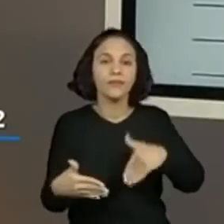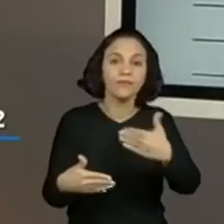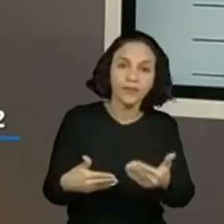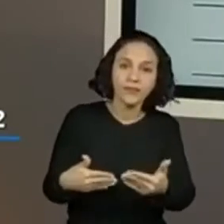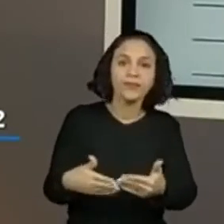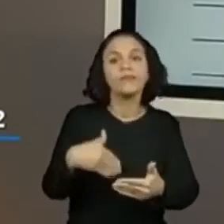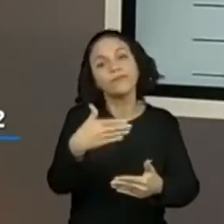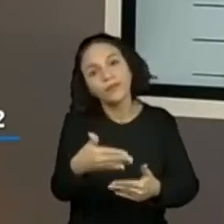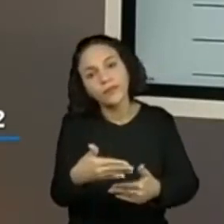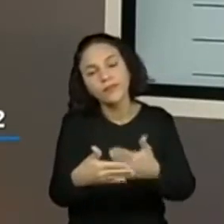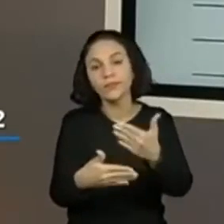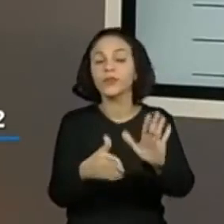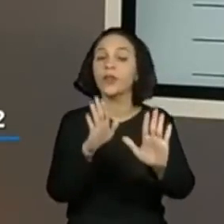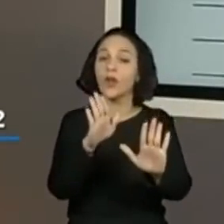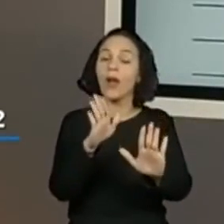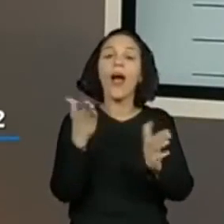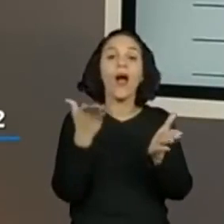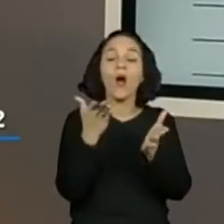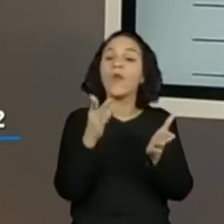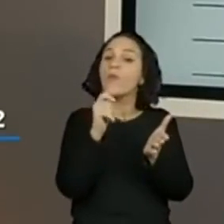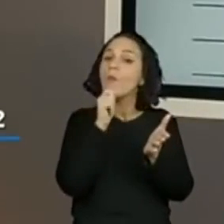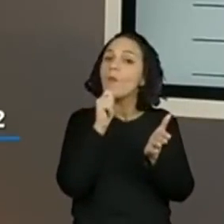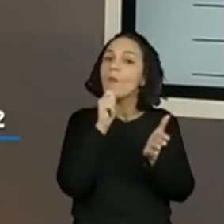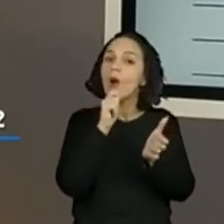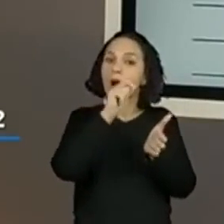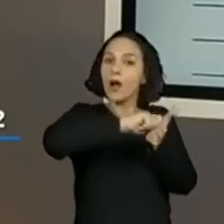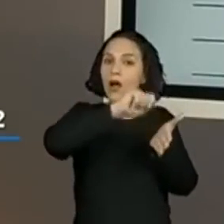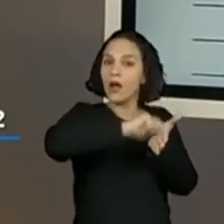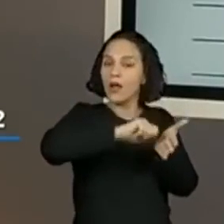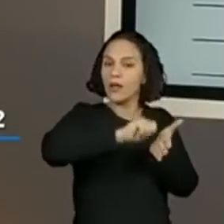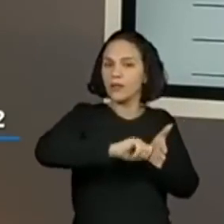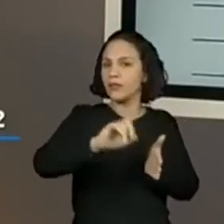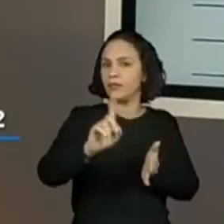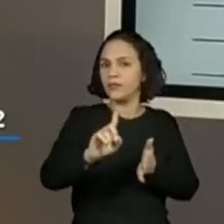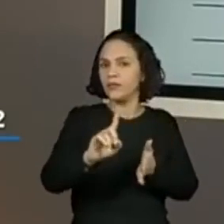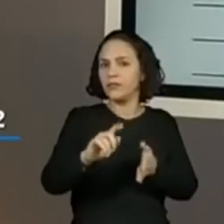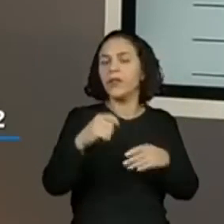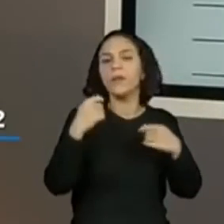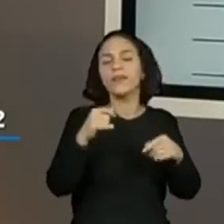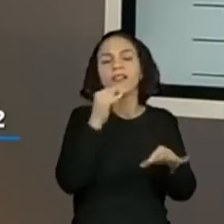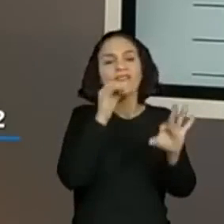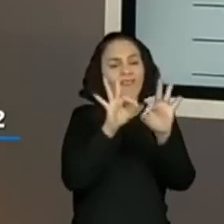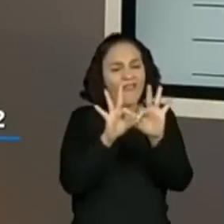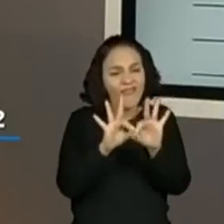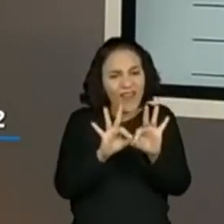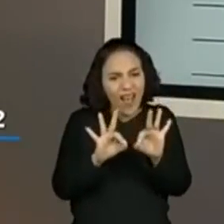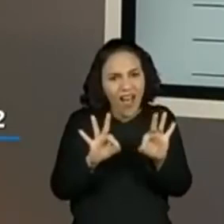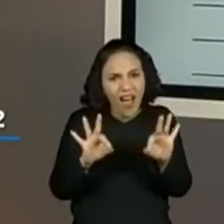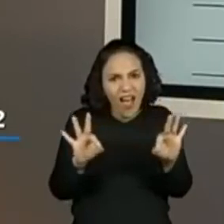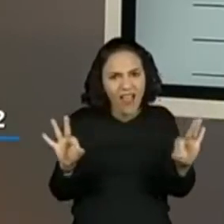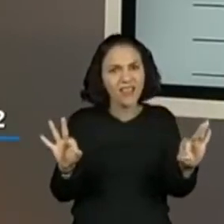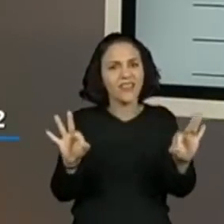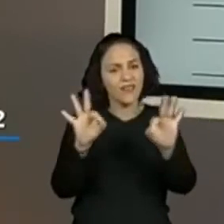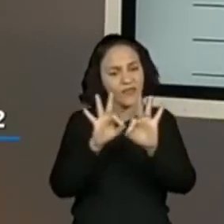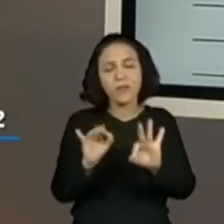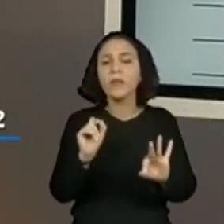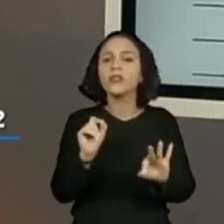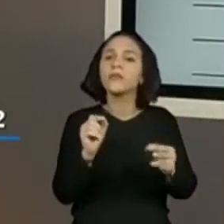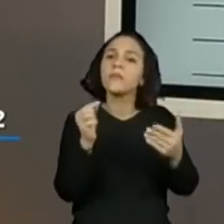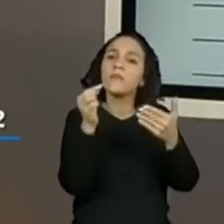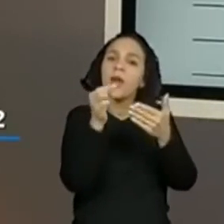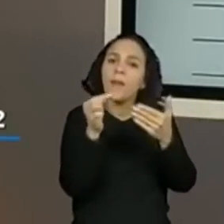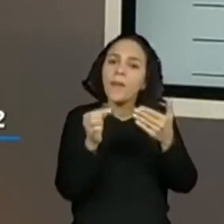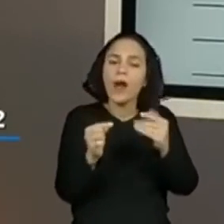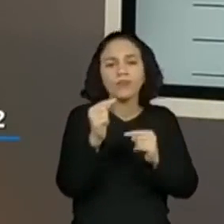está planejando, ainda não estamos escrevendo o nosso conto, não precisa ser frases longas, pode ser tópicos, palavras,